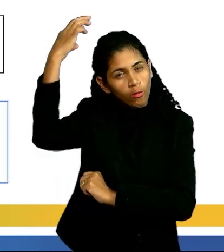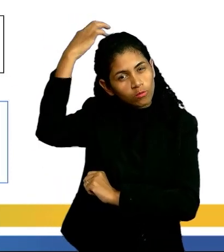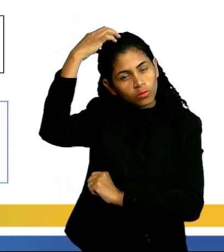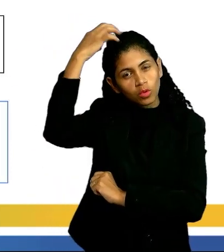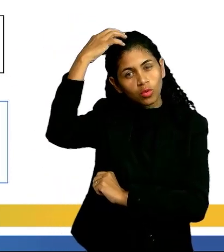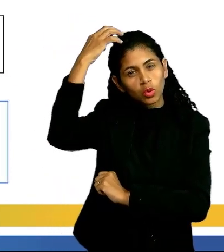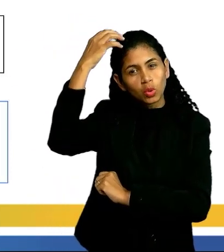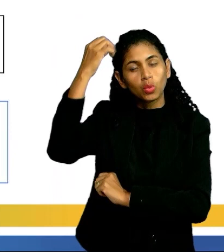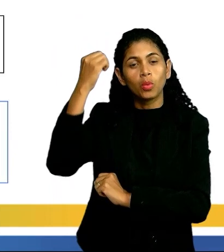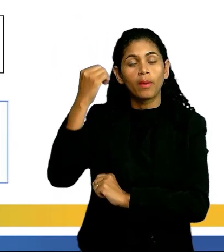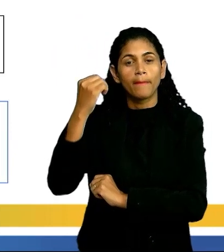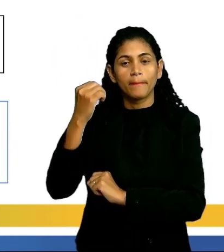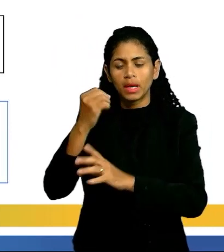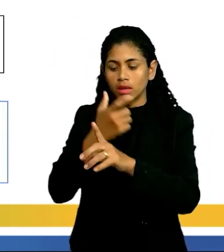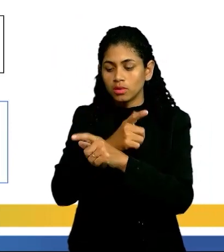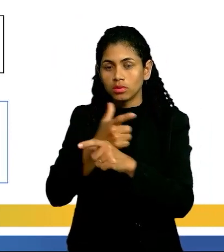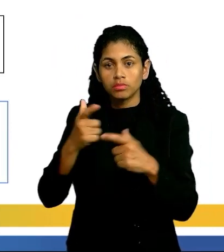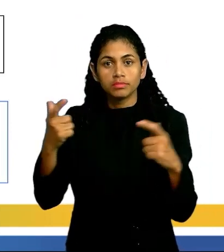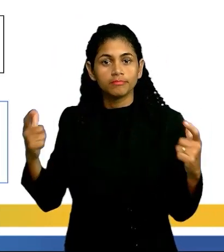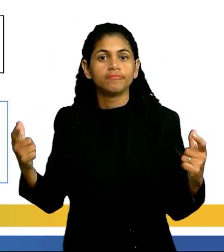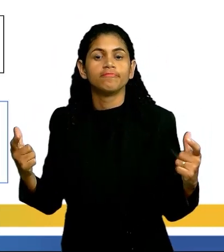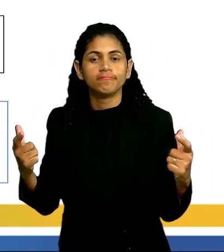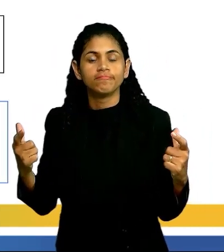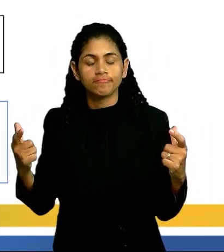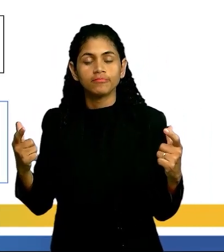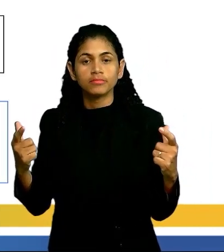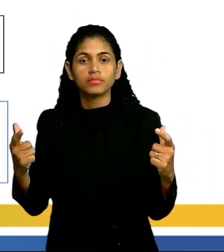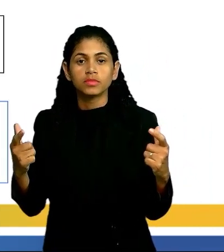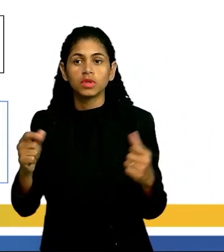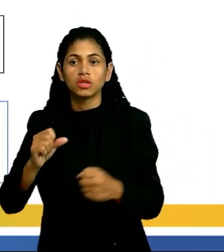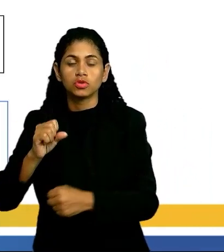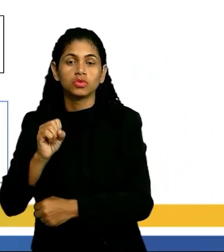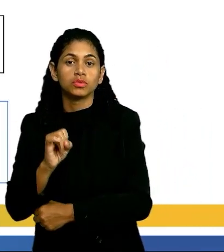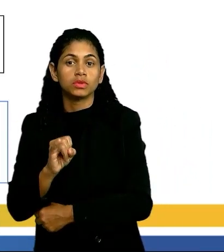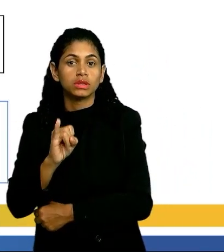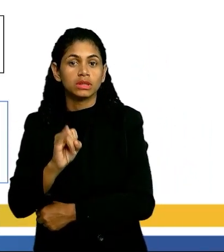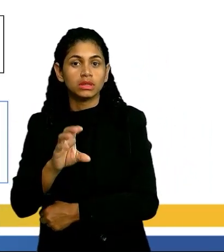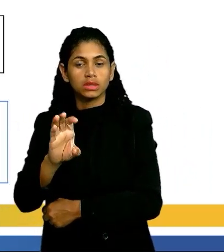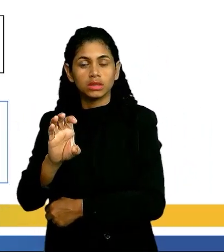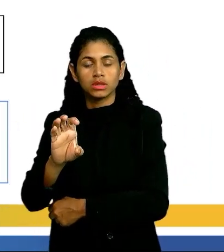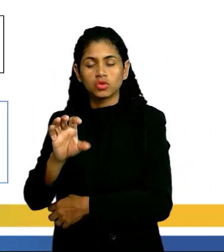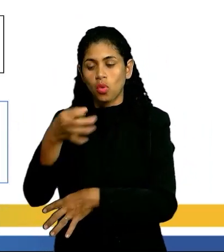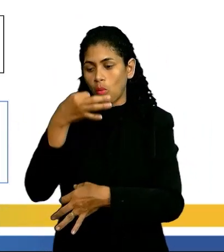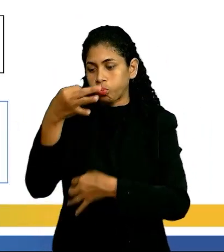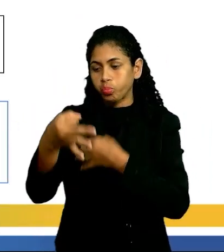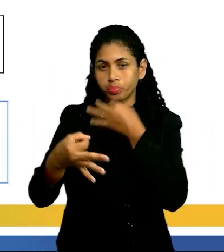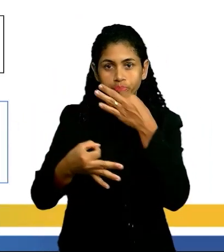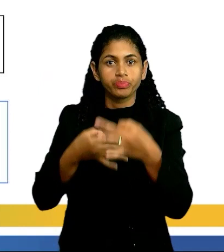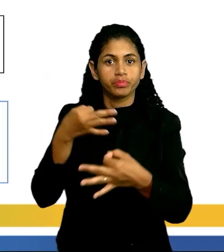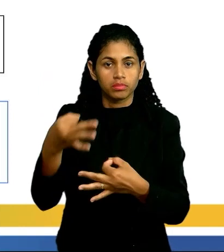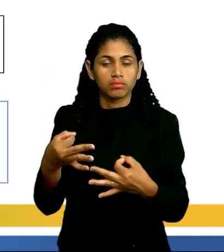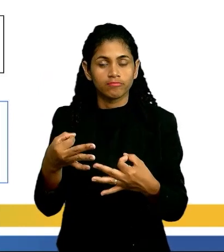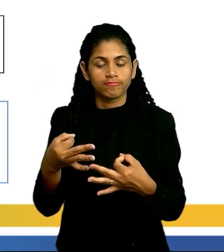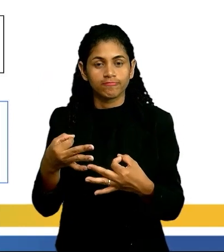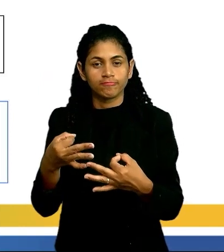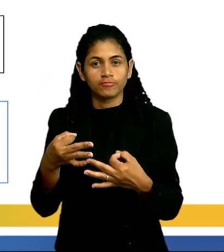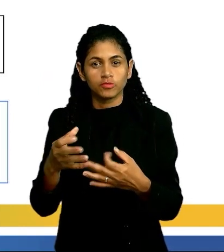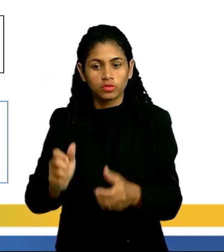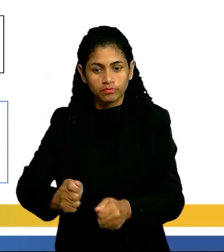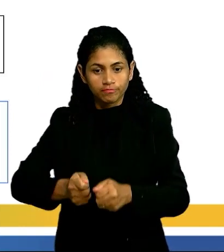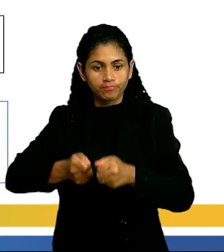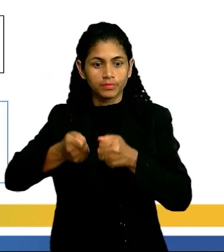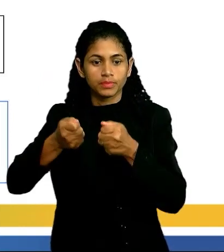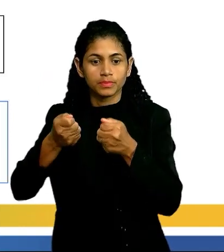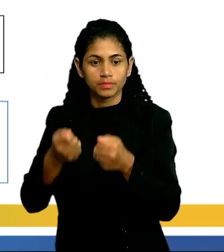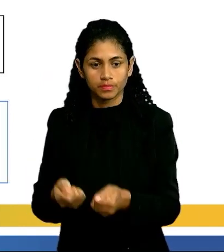para expandir a sua ideologia e para se tornar cada vez mais forte. Tanto é que eles vão garantir o apoio dos